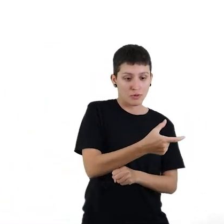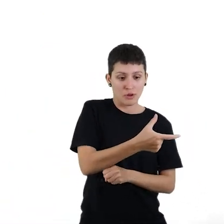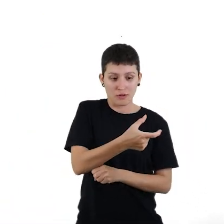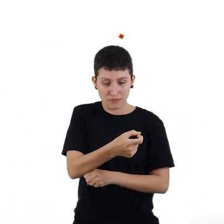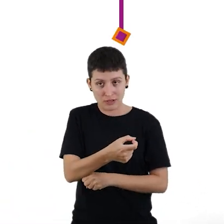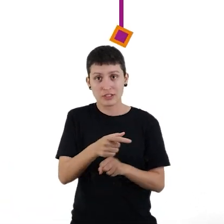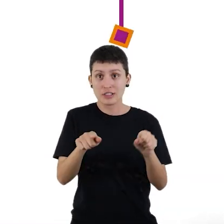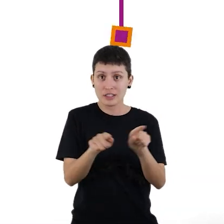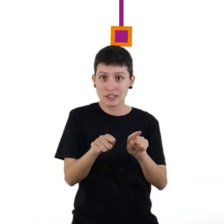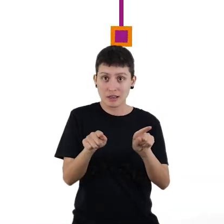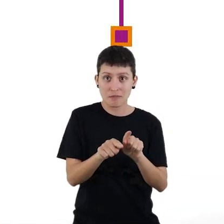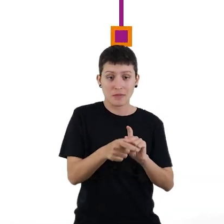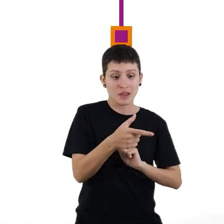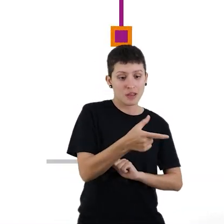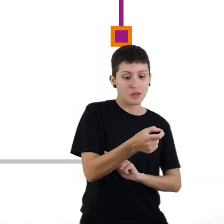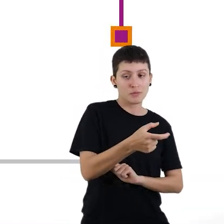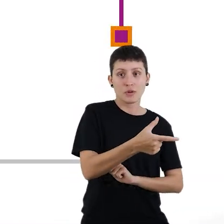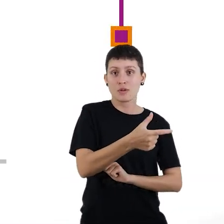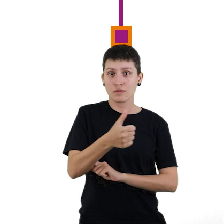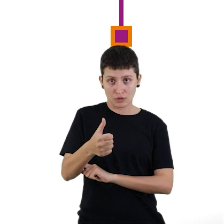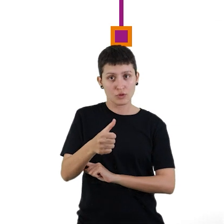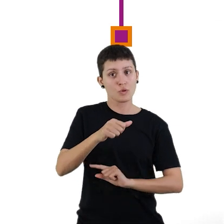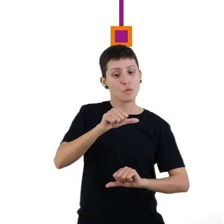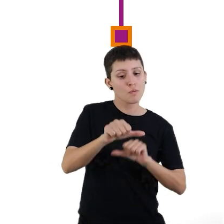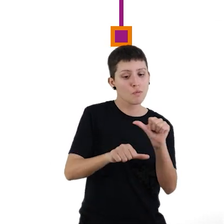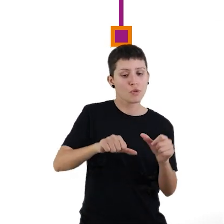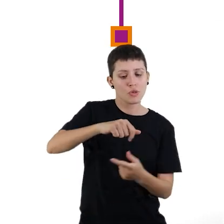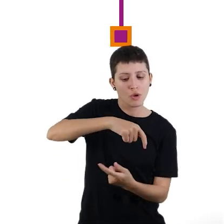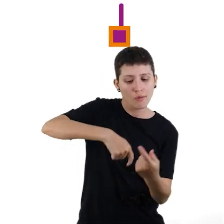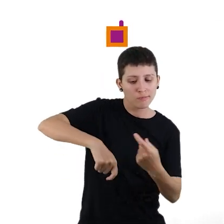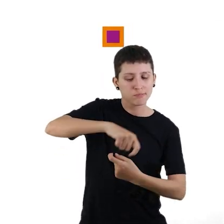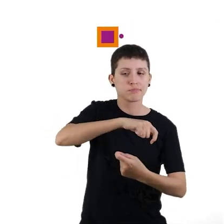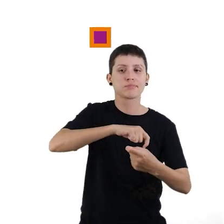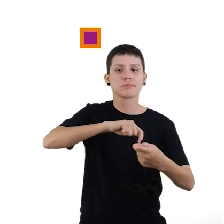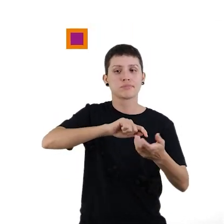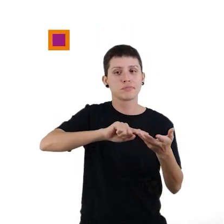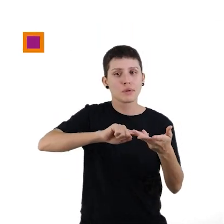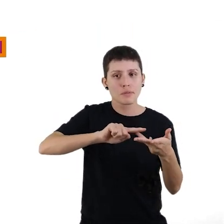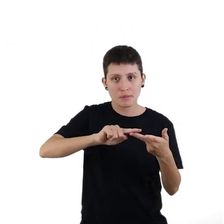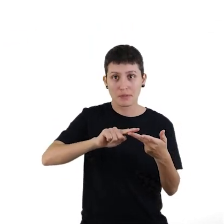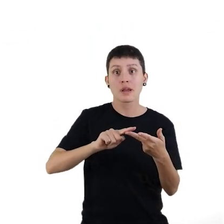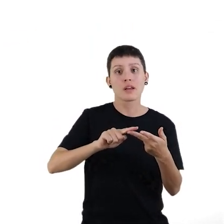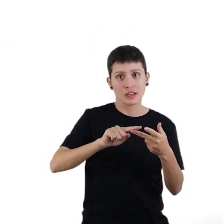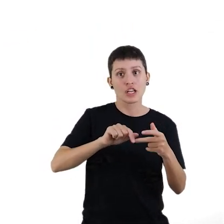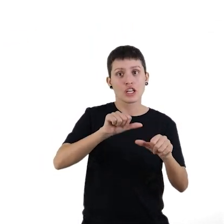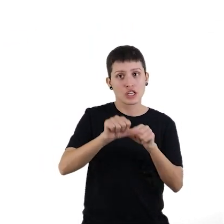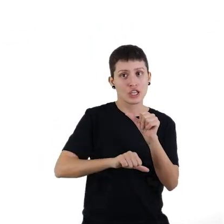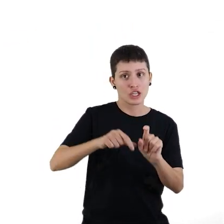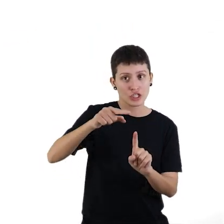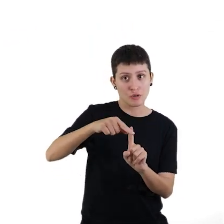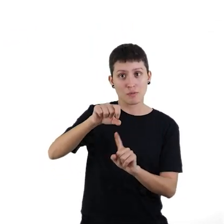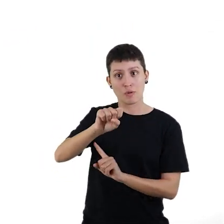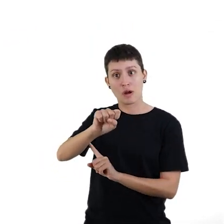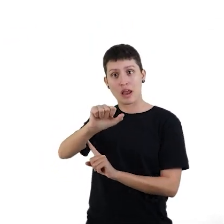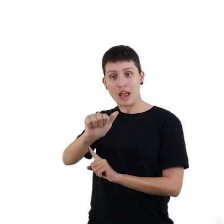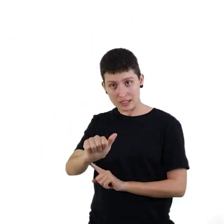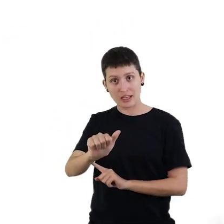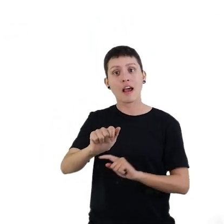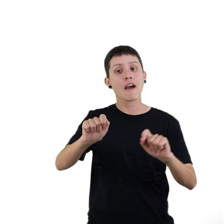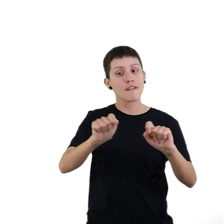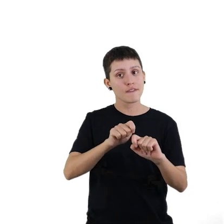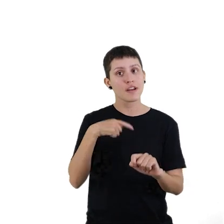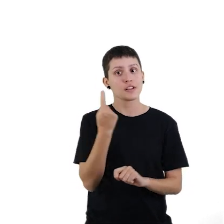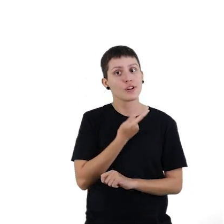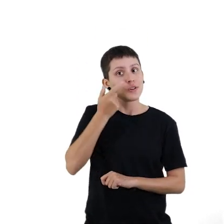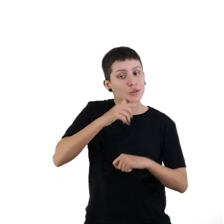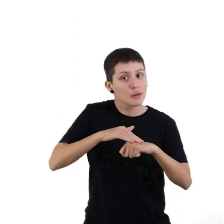a reestruturação dos aspectos administrativos e mudamos de empresa limitada para SA, o que trouxe muito